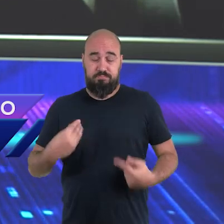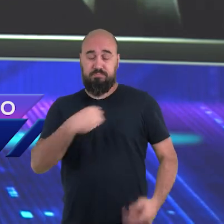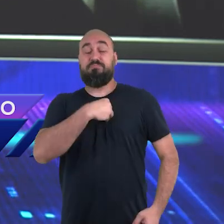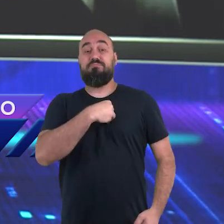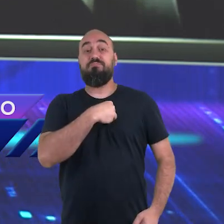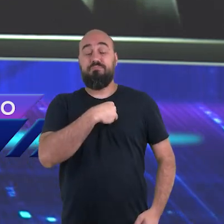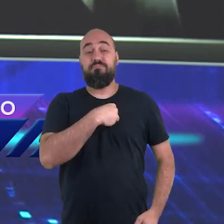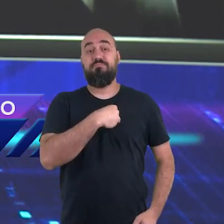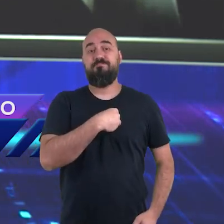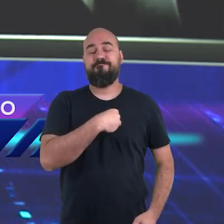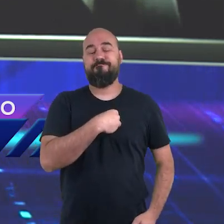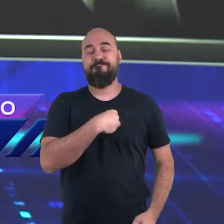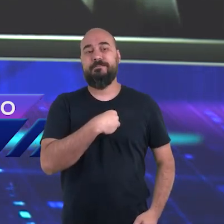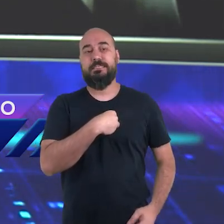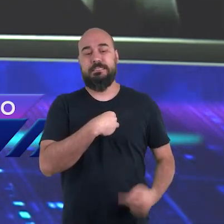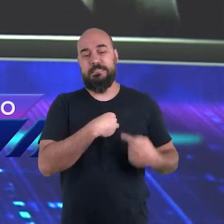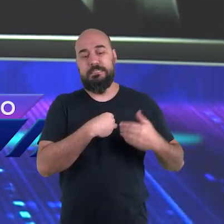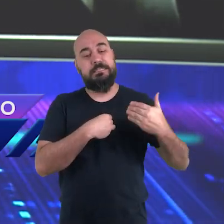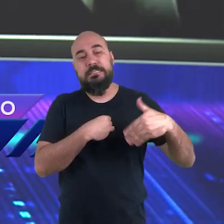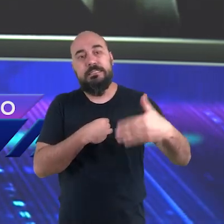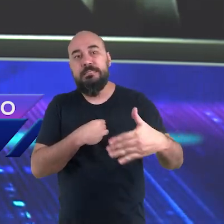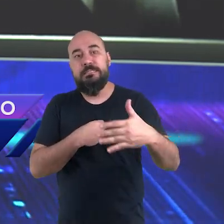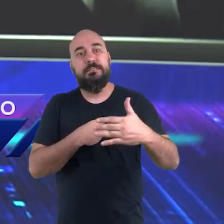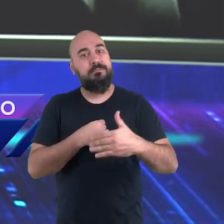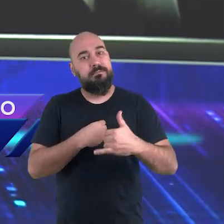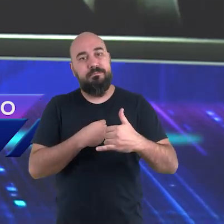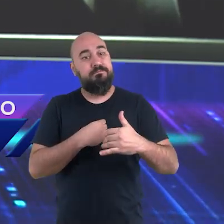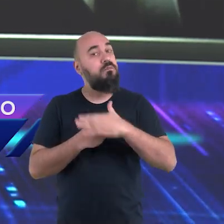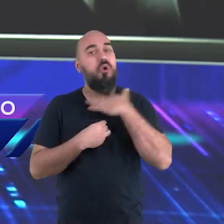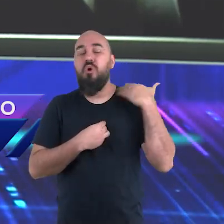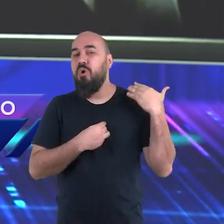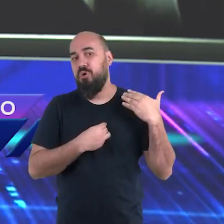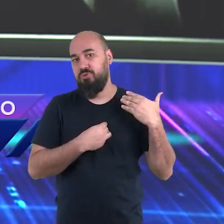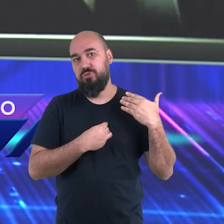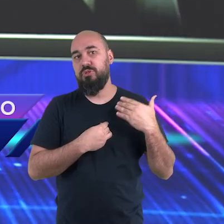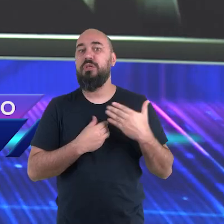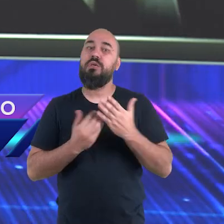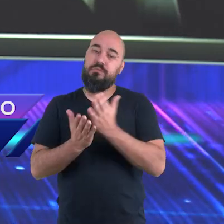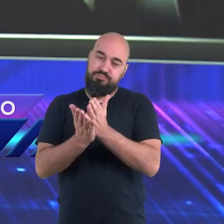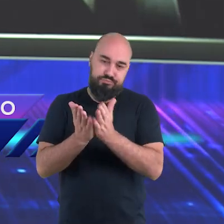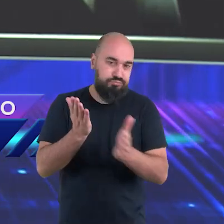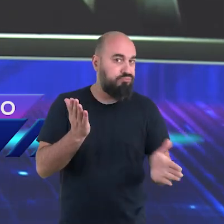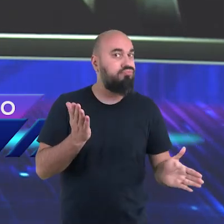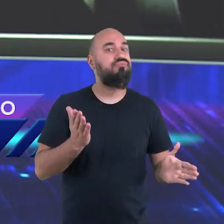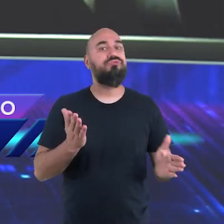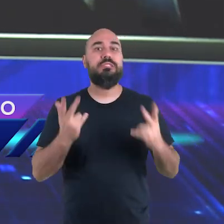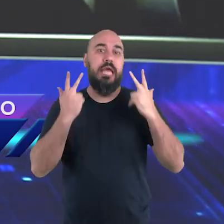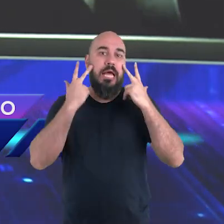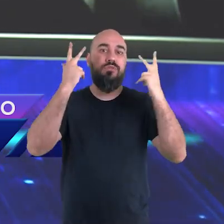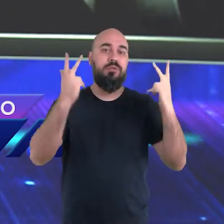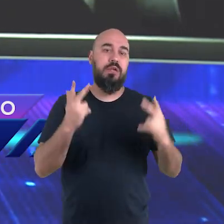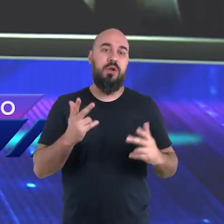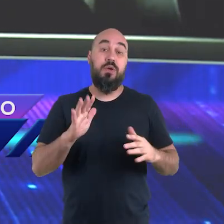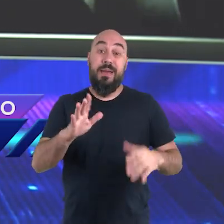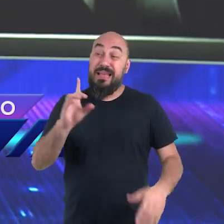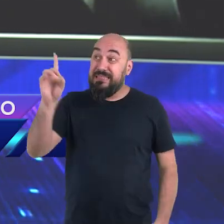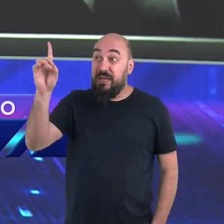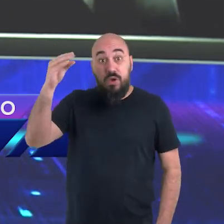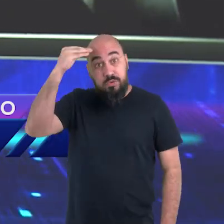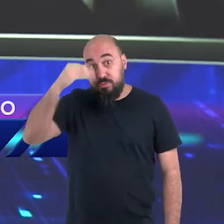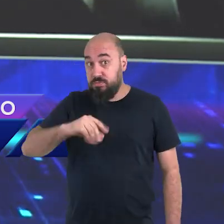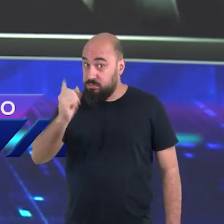pecador, estava destinado à morte, ao afastamento de Deus e à destruição. Mas Deus não desistiu do